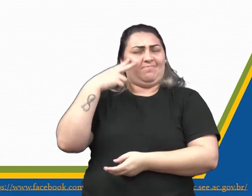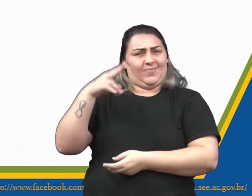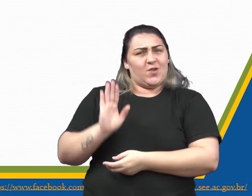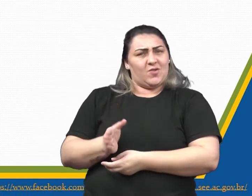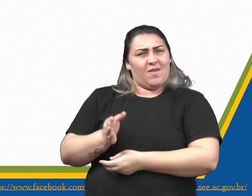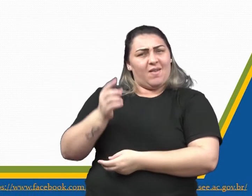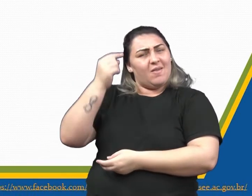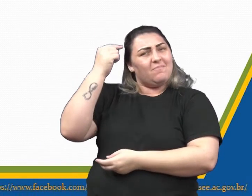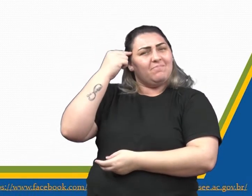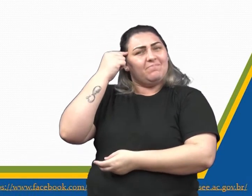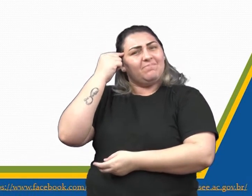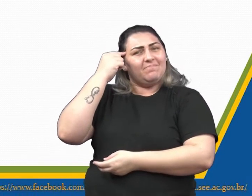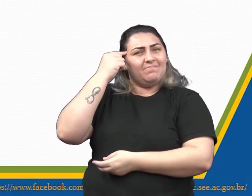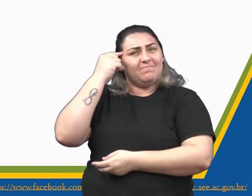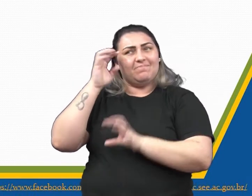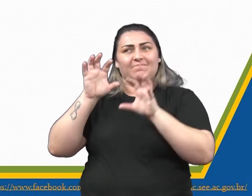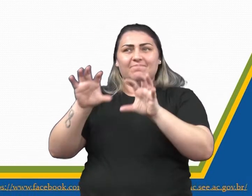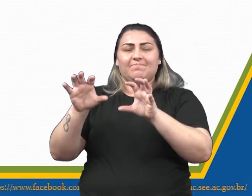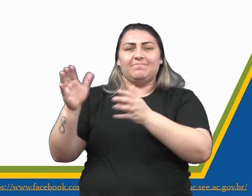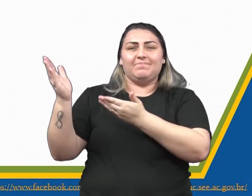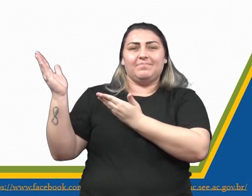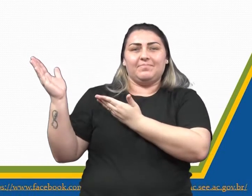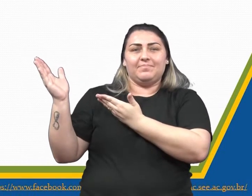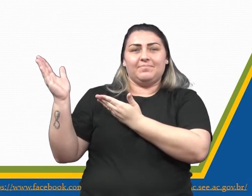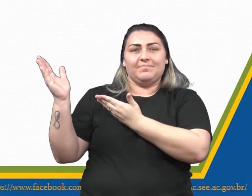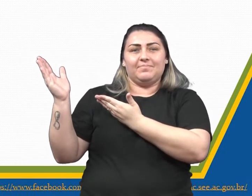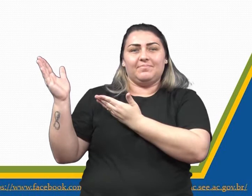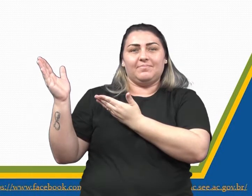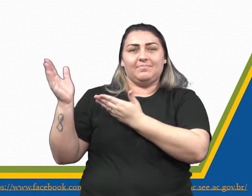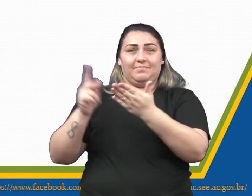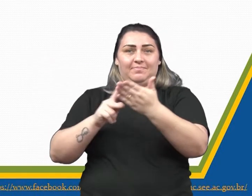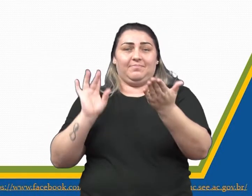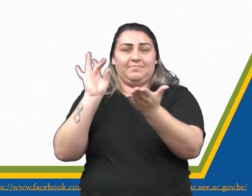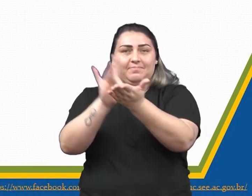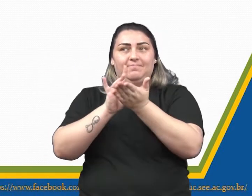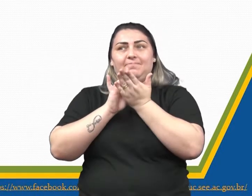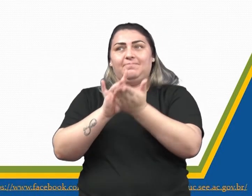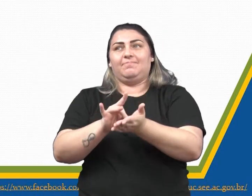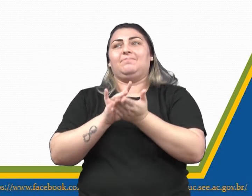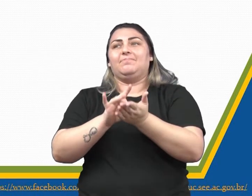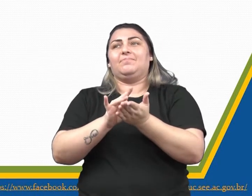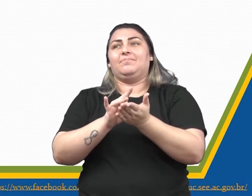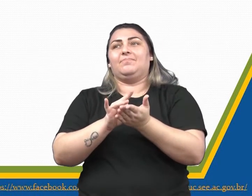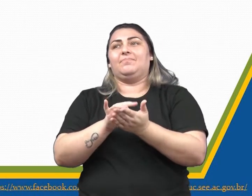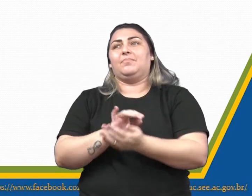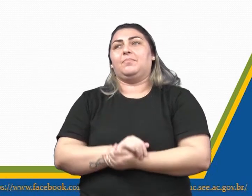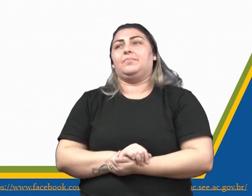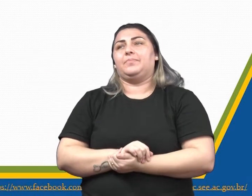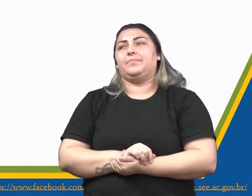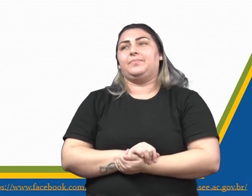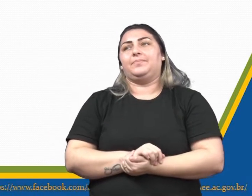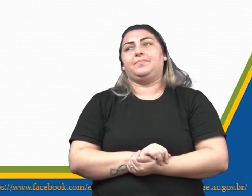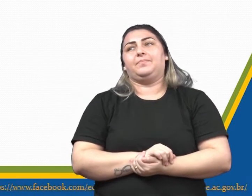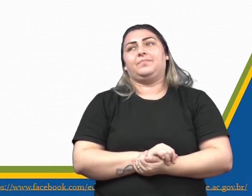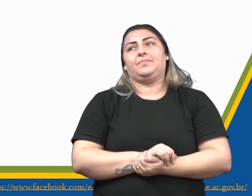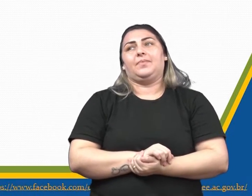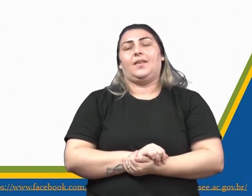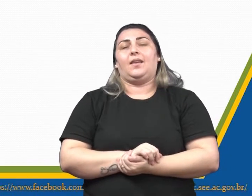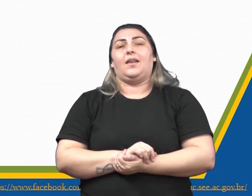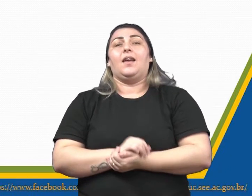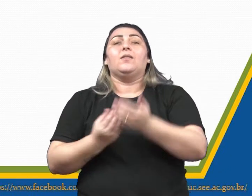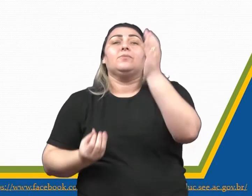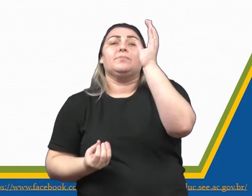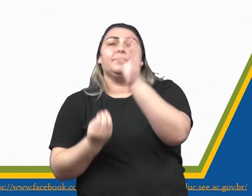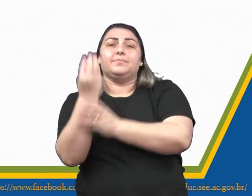um poema com esse formato? Poesia concreta, tá? Isso aí é um formato de uma poesia concreta. A poesia